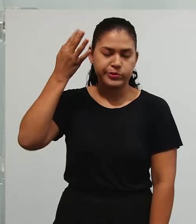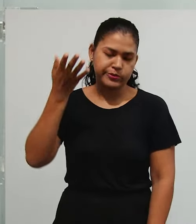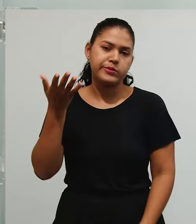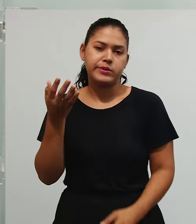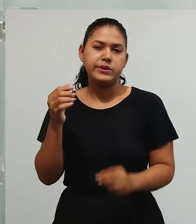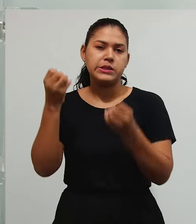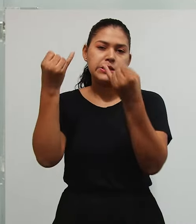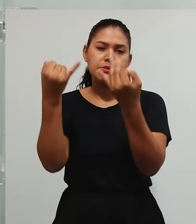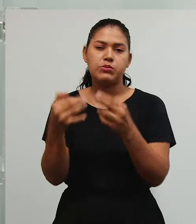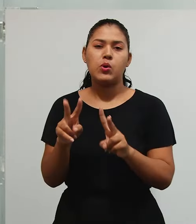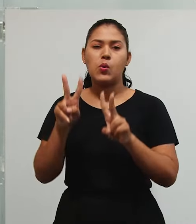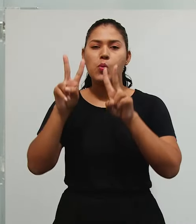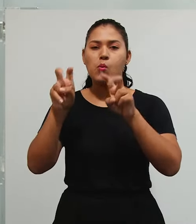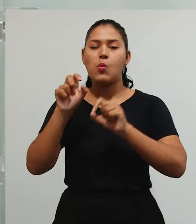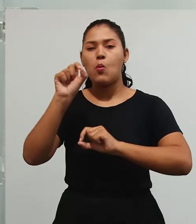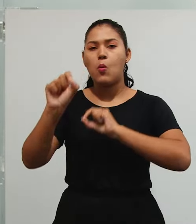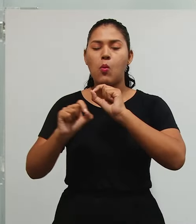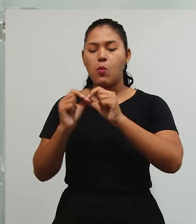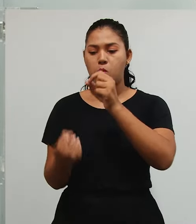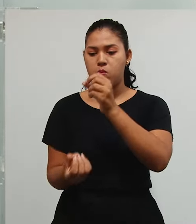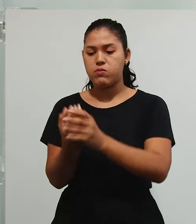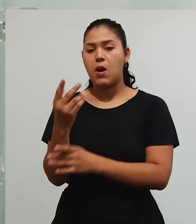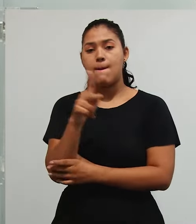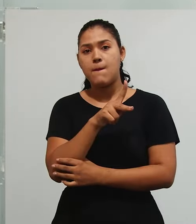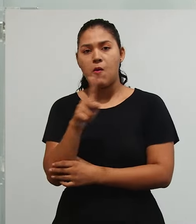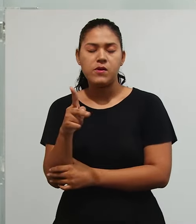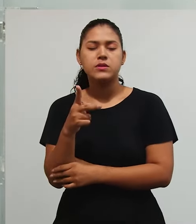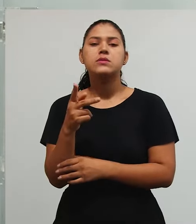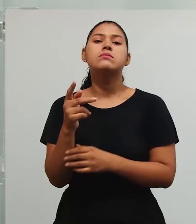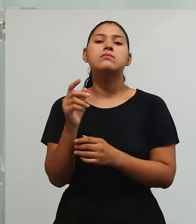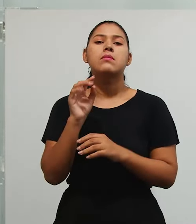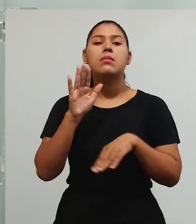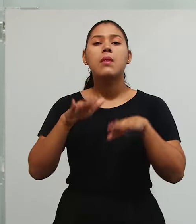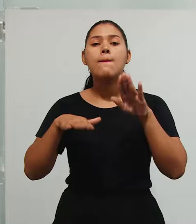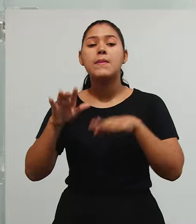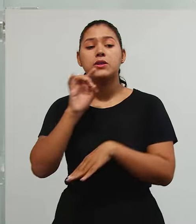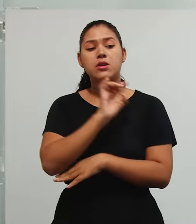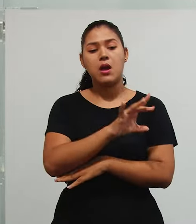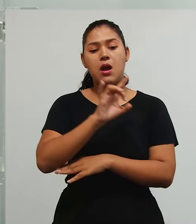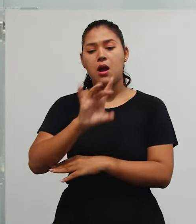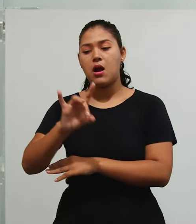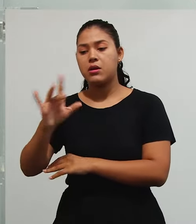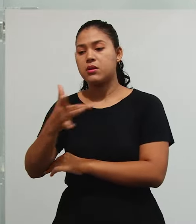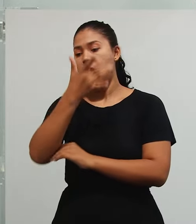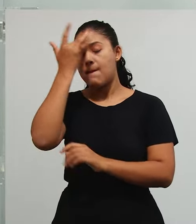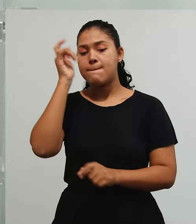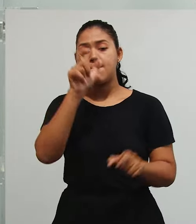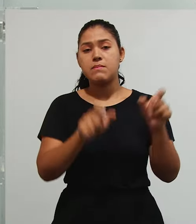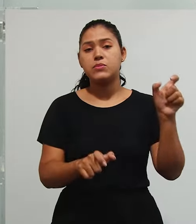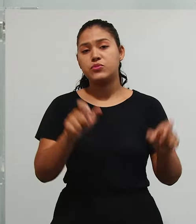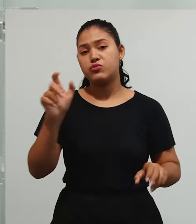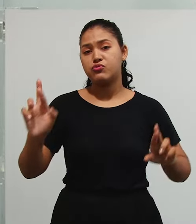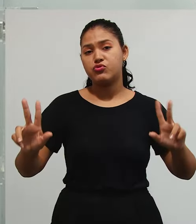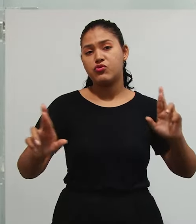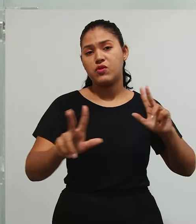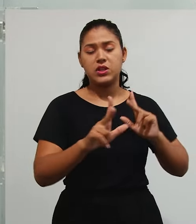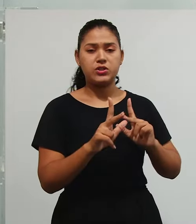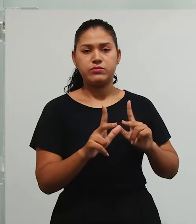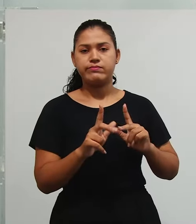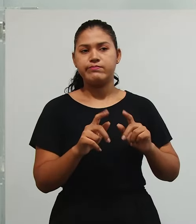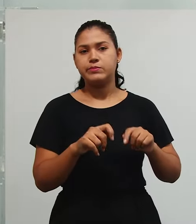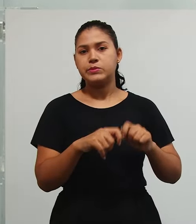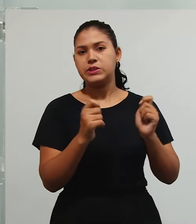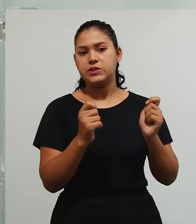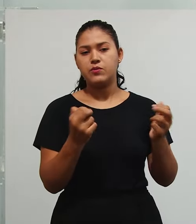filosofia da educação. Aí vai depender de cada um. Então a construção aqui é individual, não tem como ser diferente,